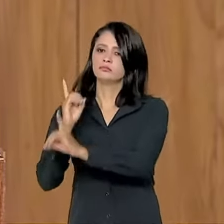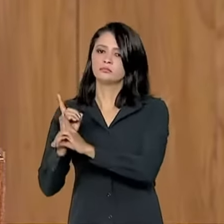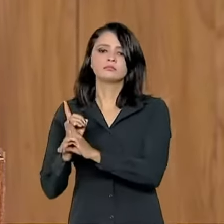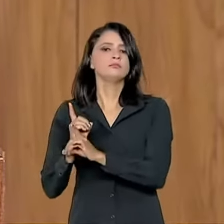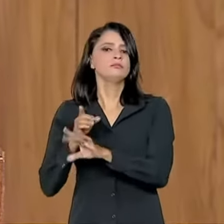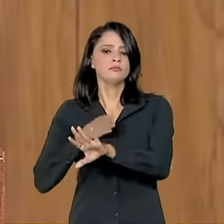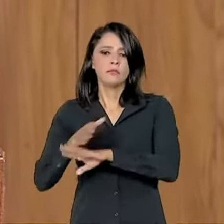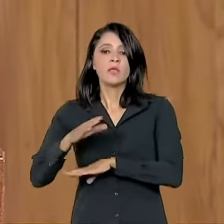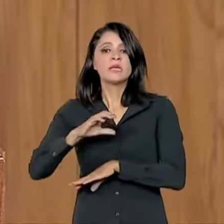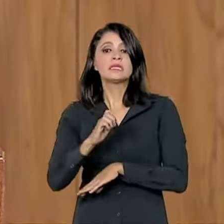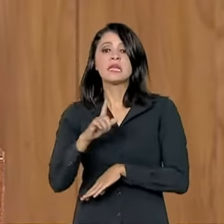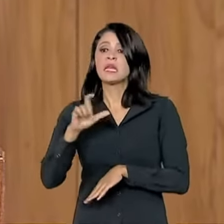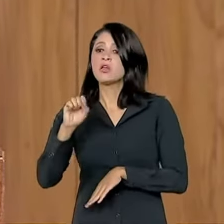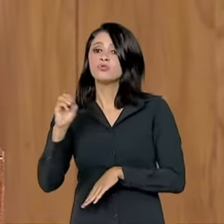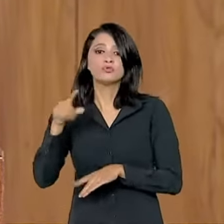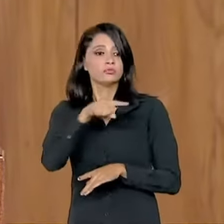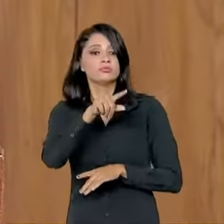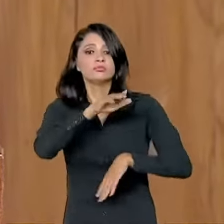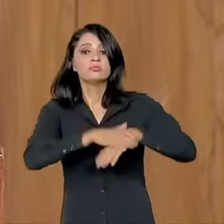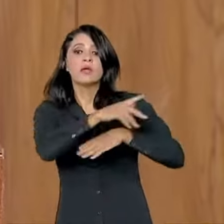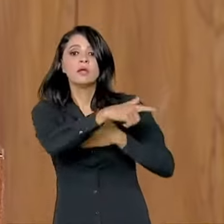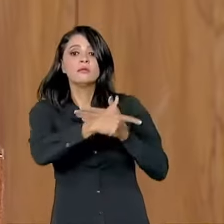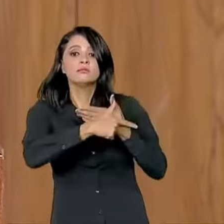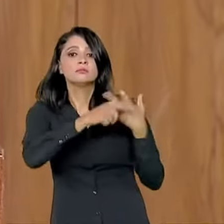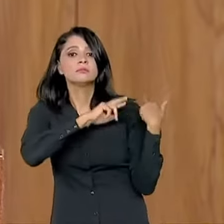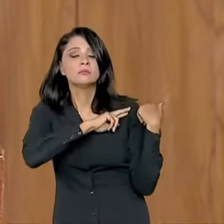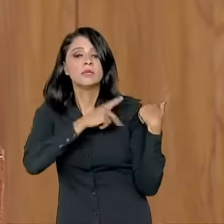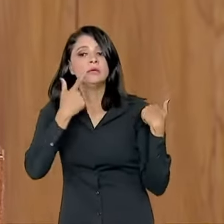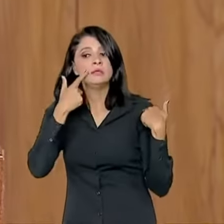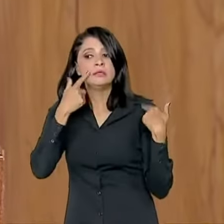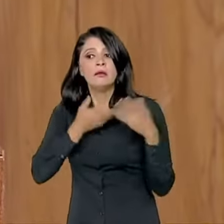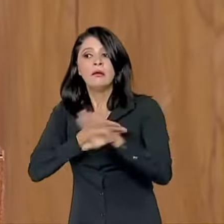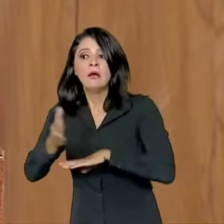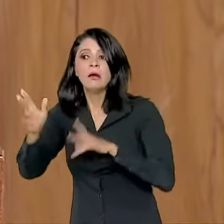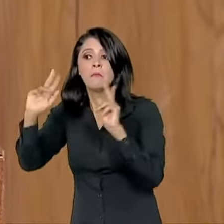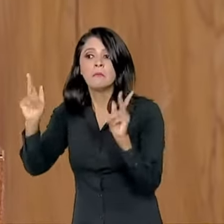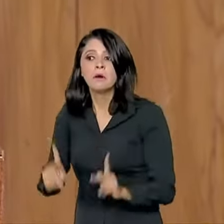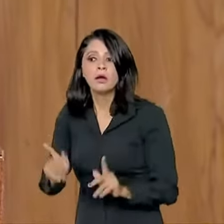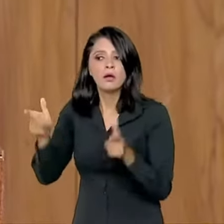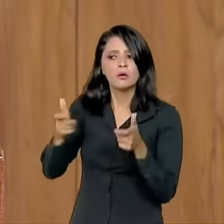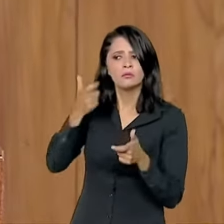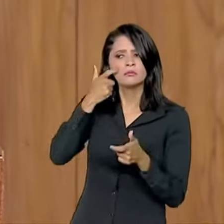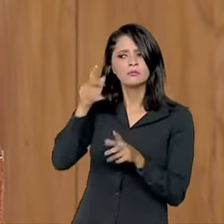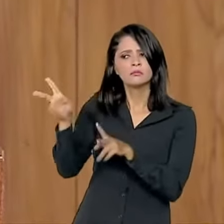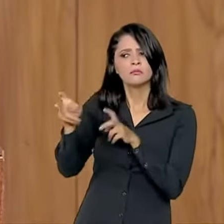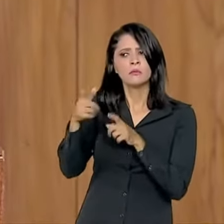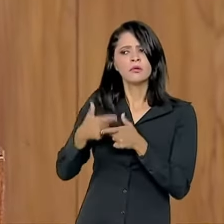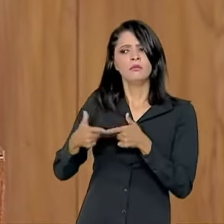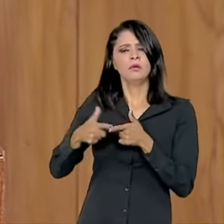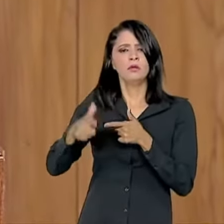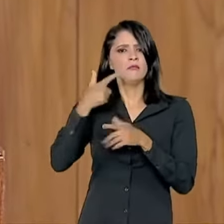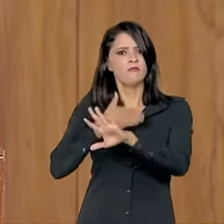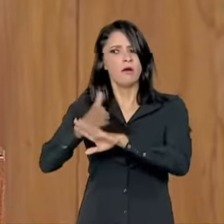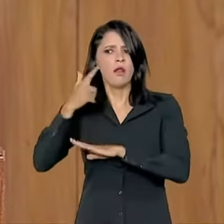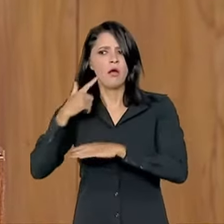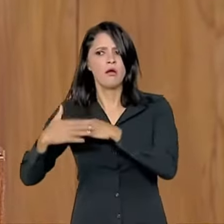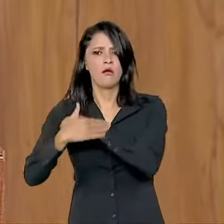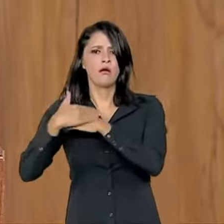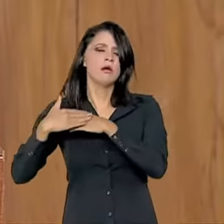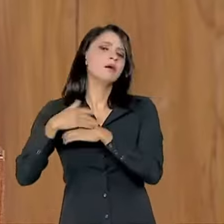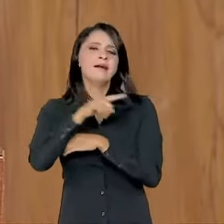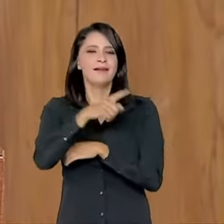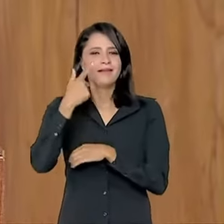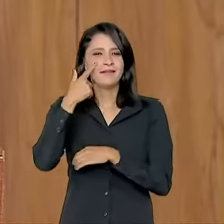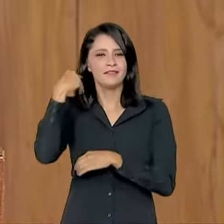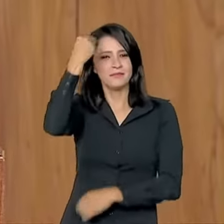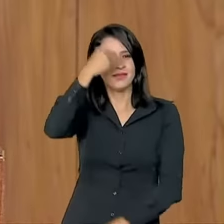o Celso agora, a função dele é tentar construir a paz onde a gente percebe que vai ter problema. A gente manda ele não só